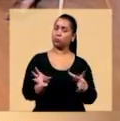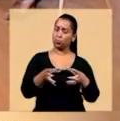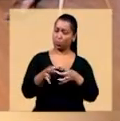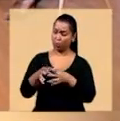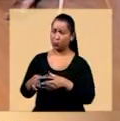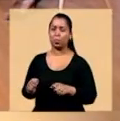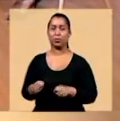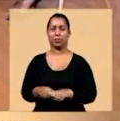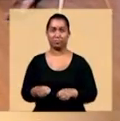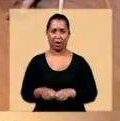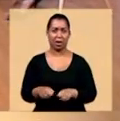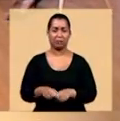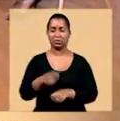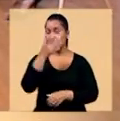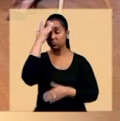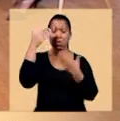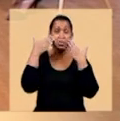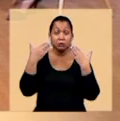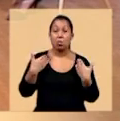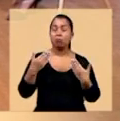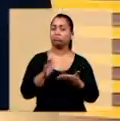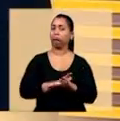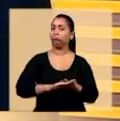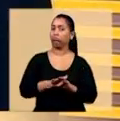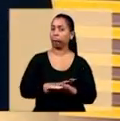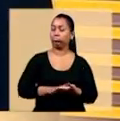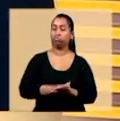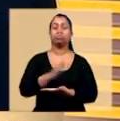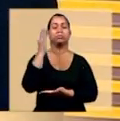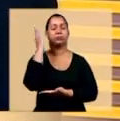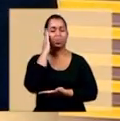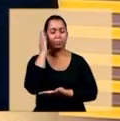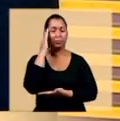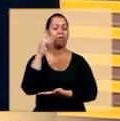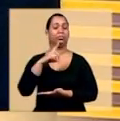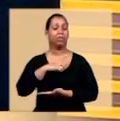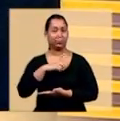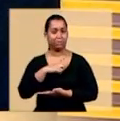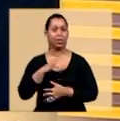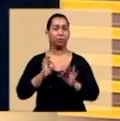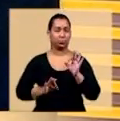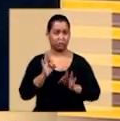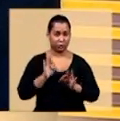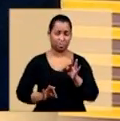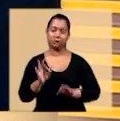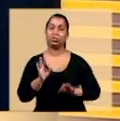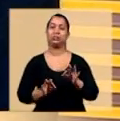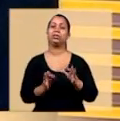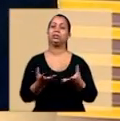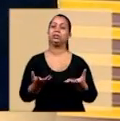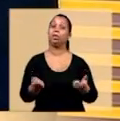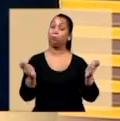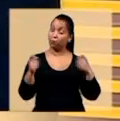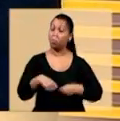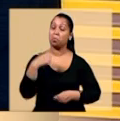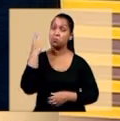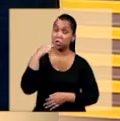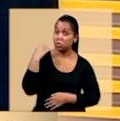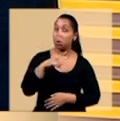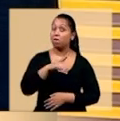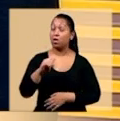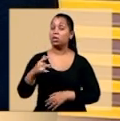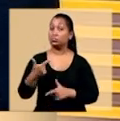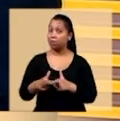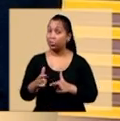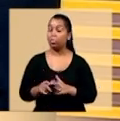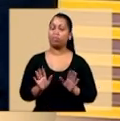em grupo, ninguém vai se expor. Mas ele sabendo que tem justiça no meio, pode ter advogado, vai ter